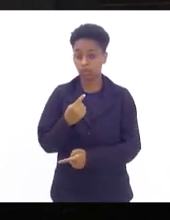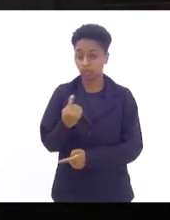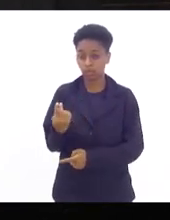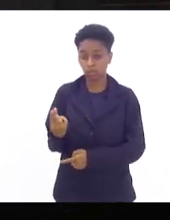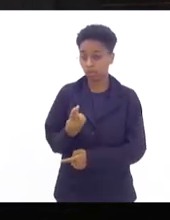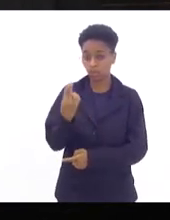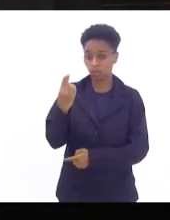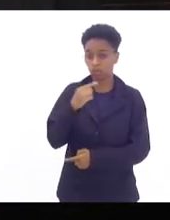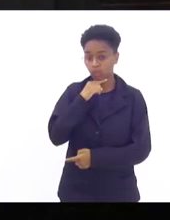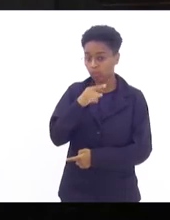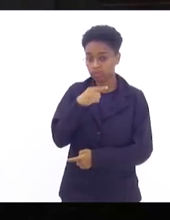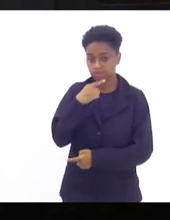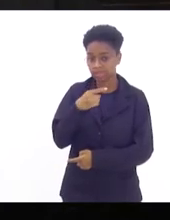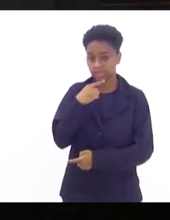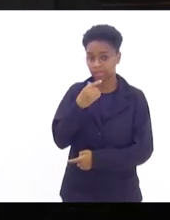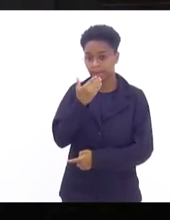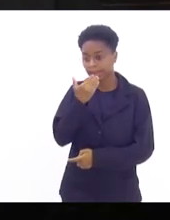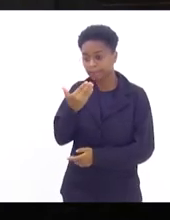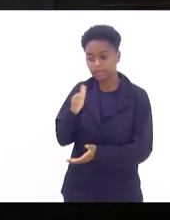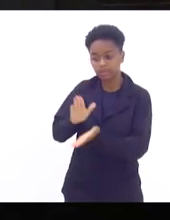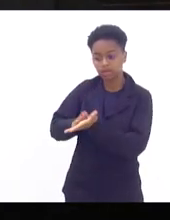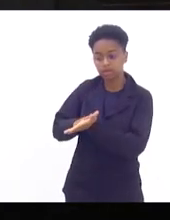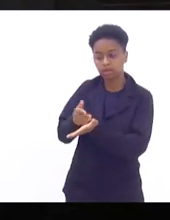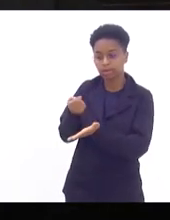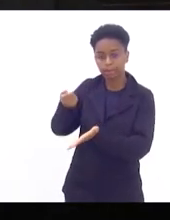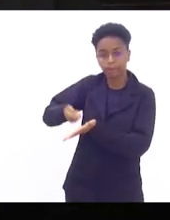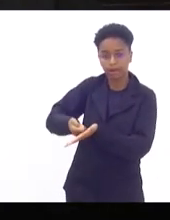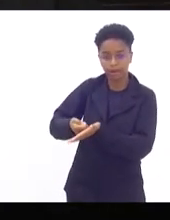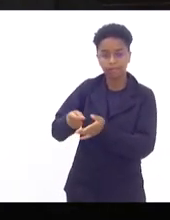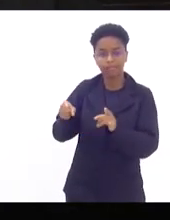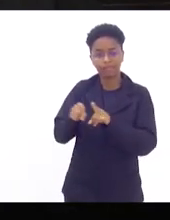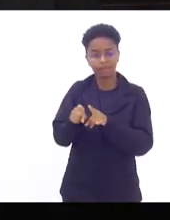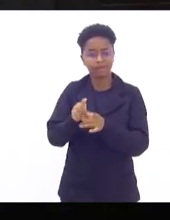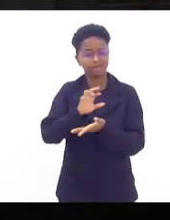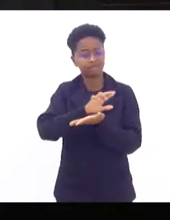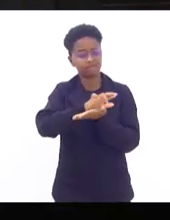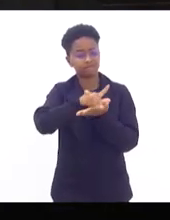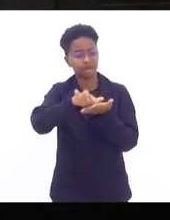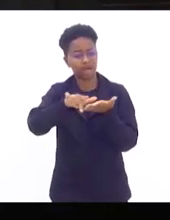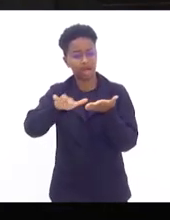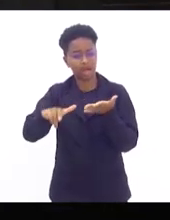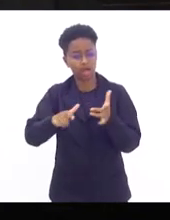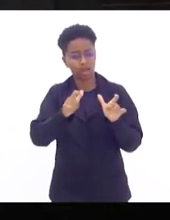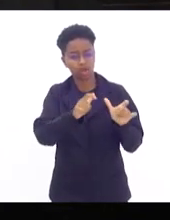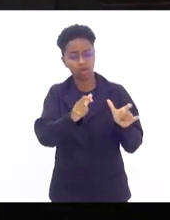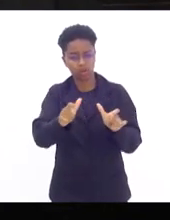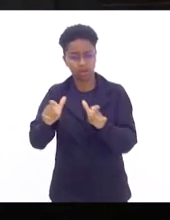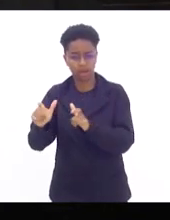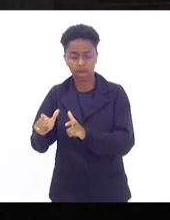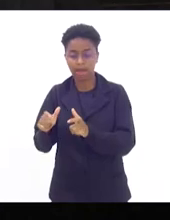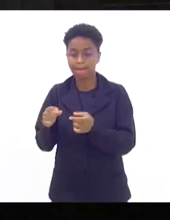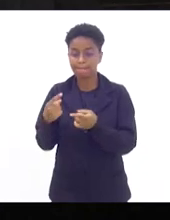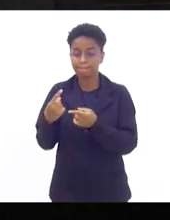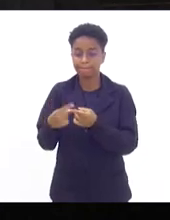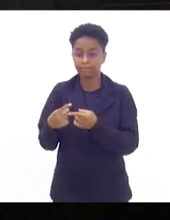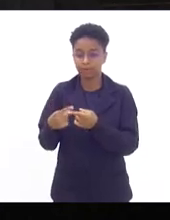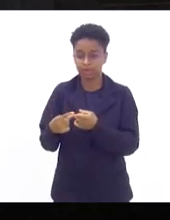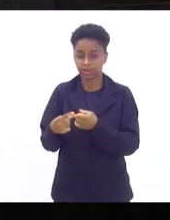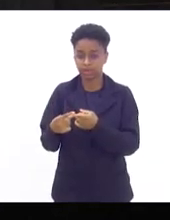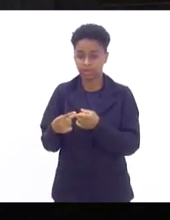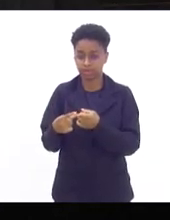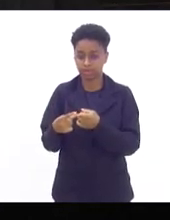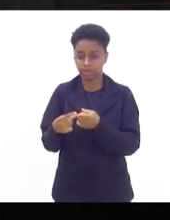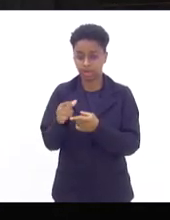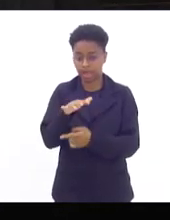as cobranças em centenas de áreas, porque estariam elas,